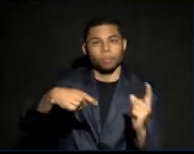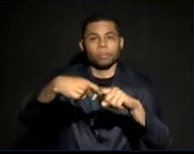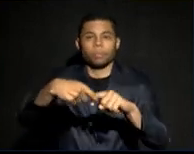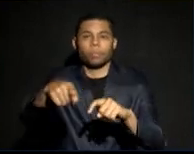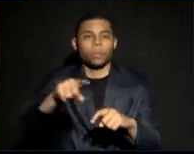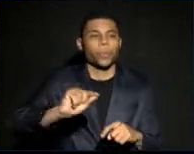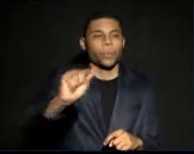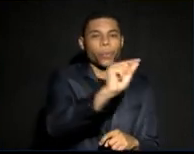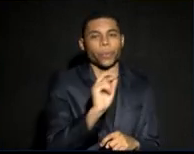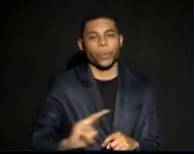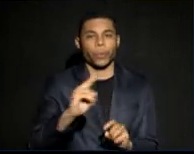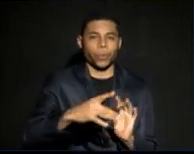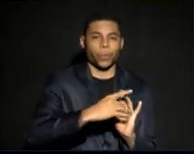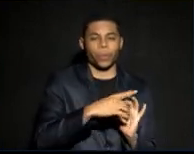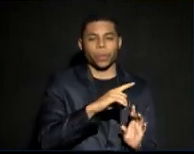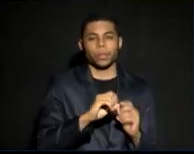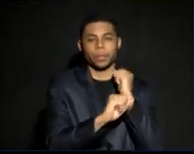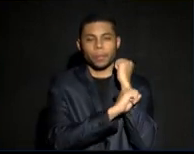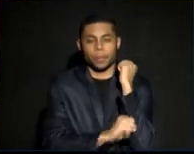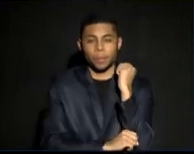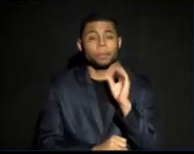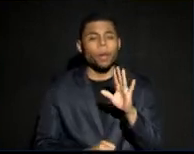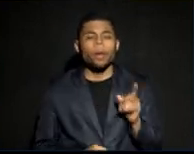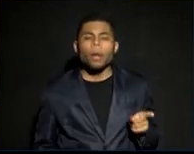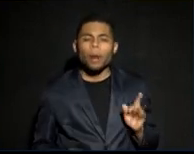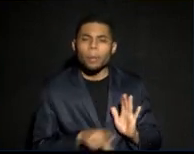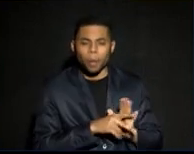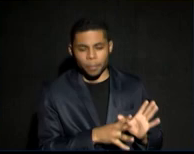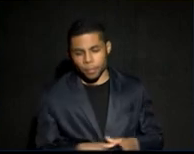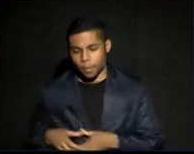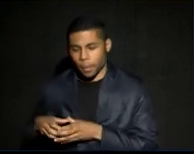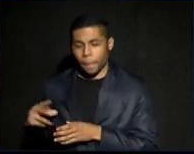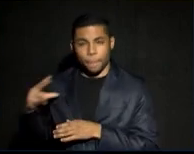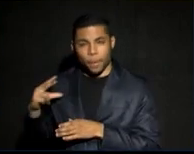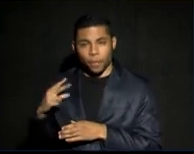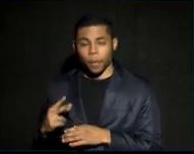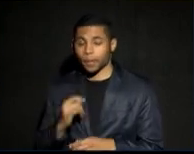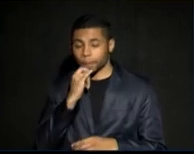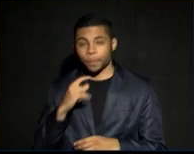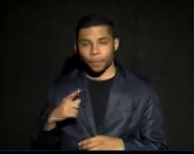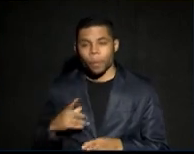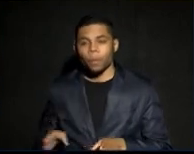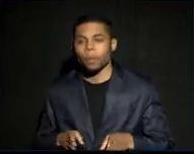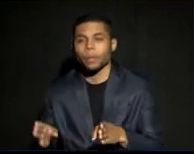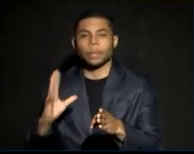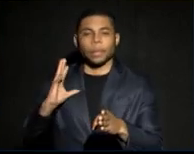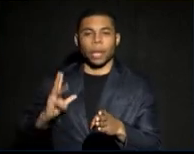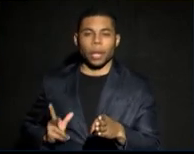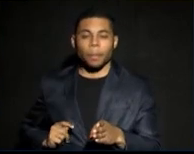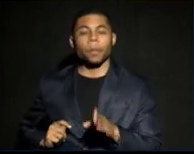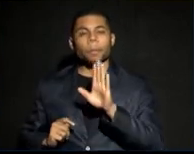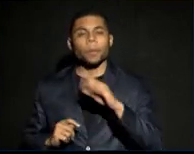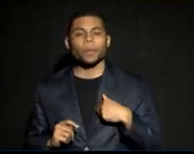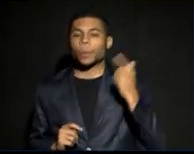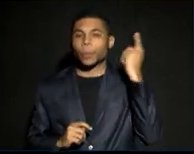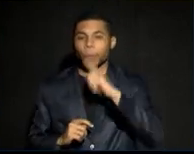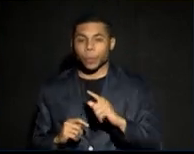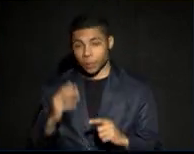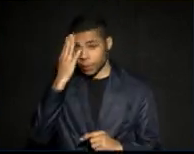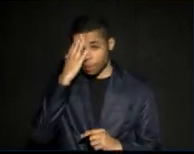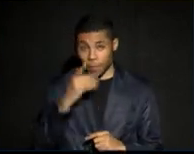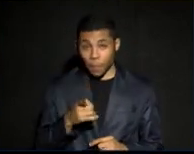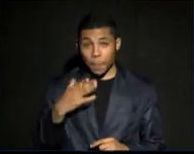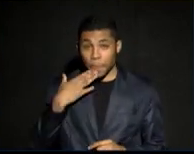Sabesp a Sabesp privada eu antecipo é a universalização do e eu consigo ter uma política